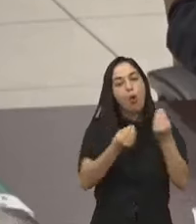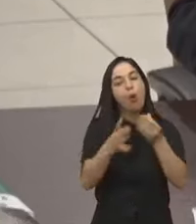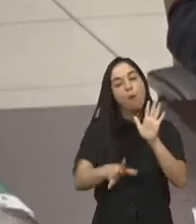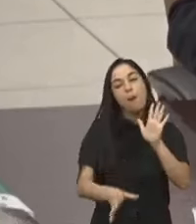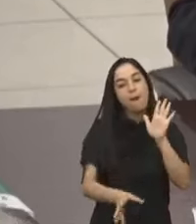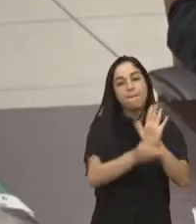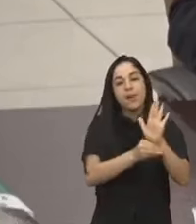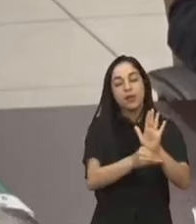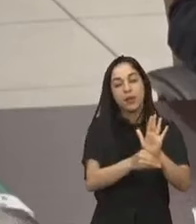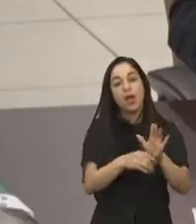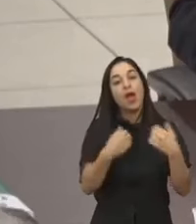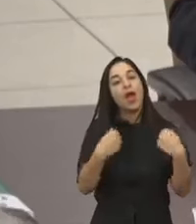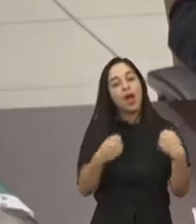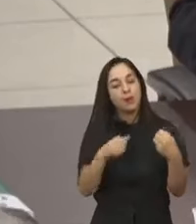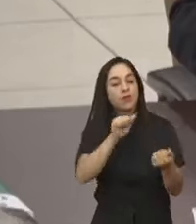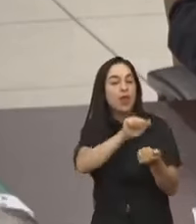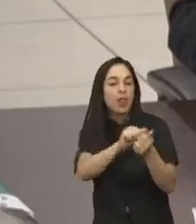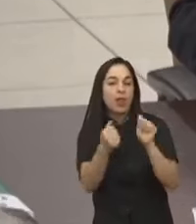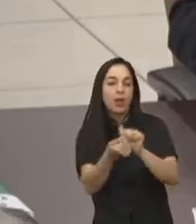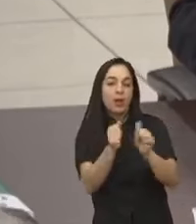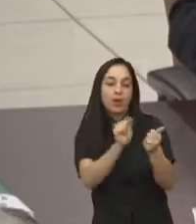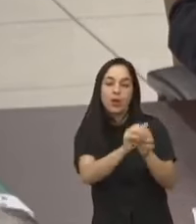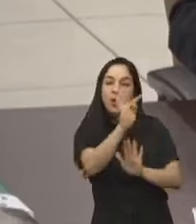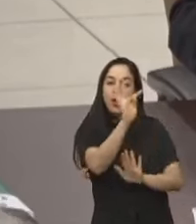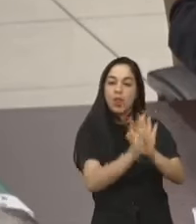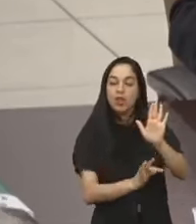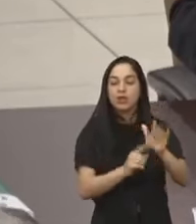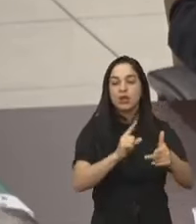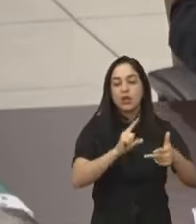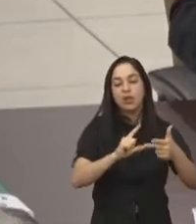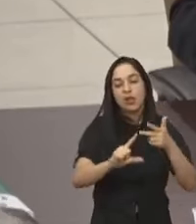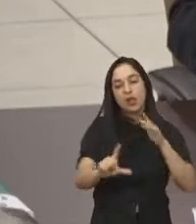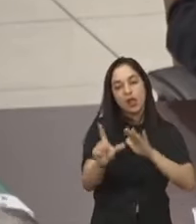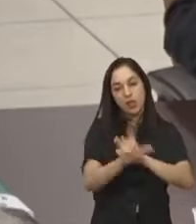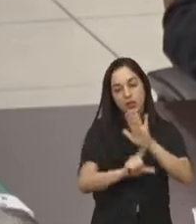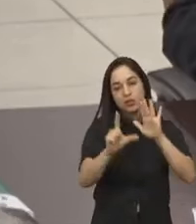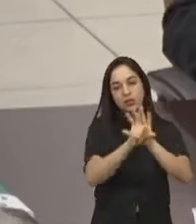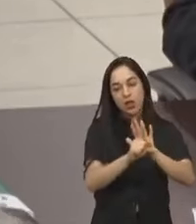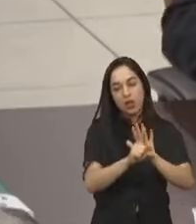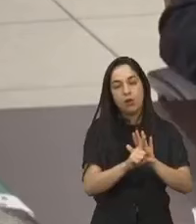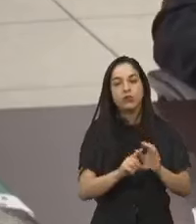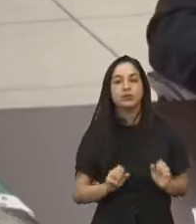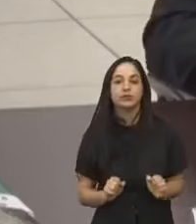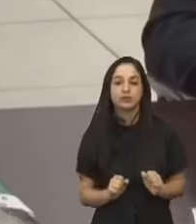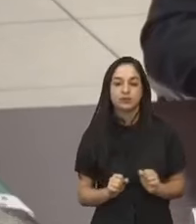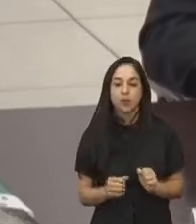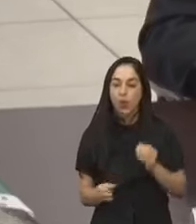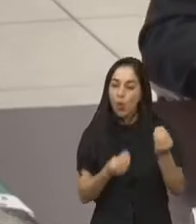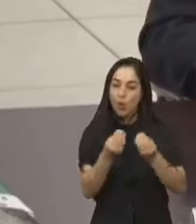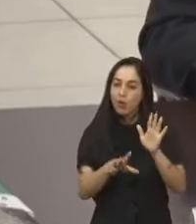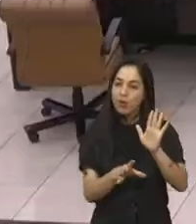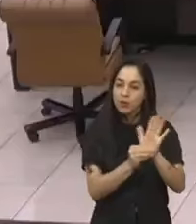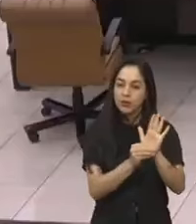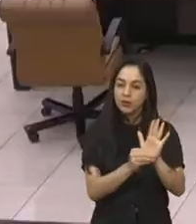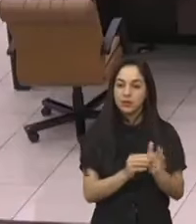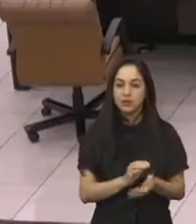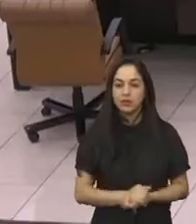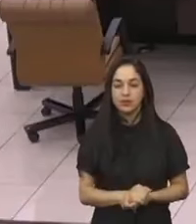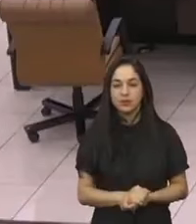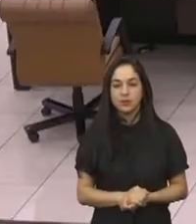emenda. Aí o senhor teria que fazer adequação no texto da legislação, não como destaque, mas sim como emenda.